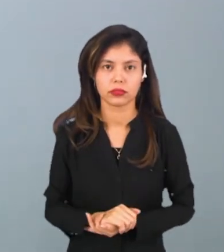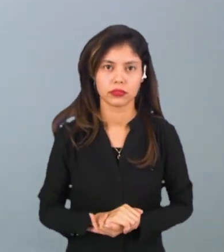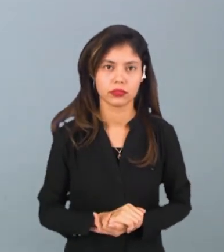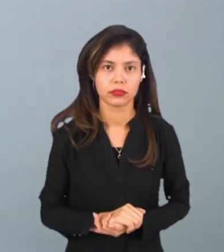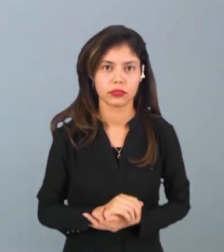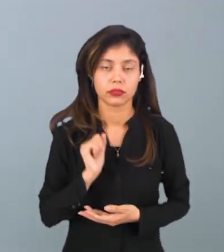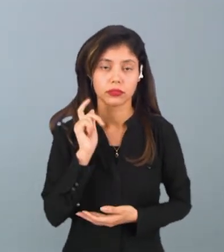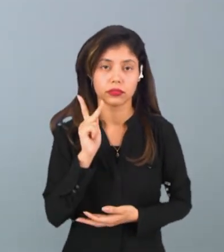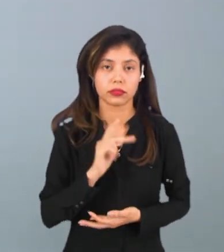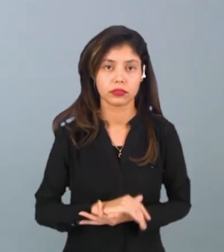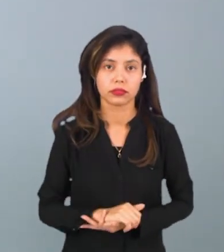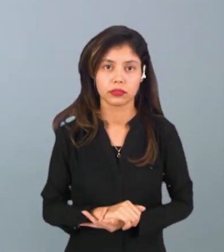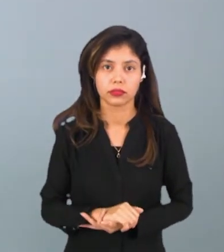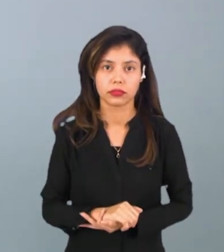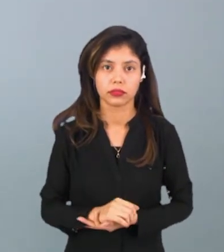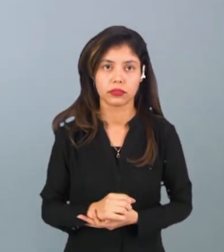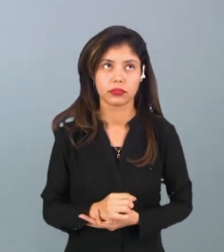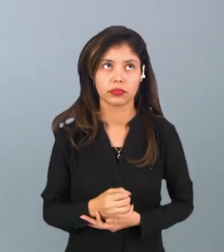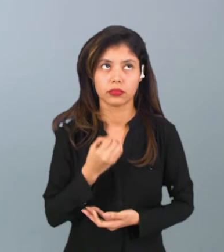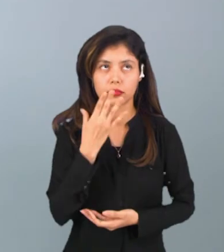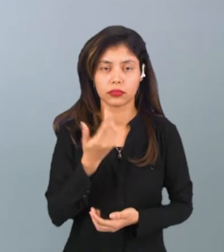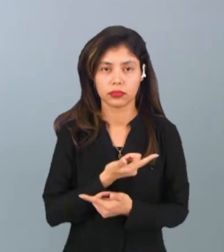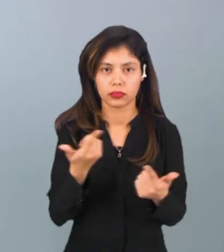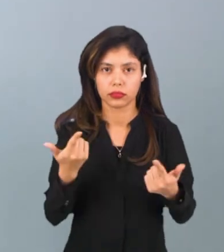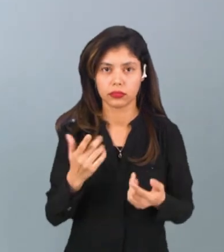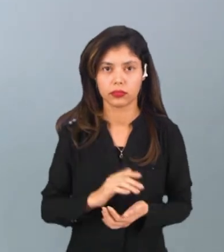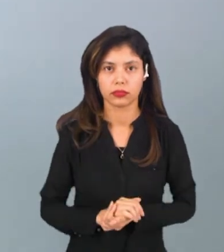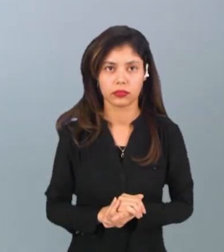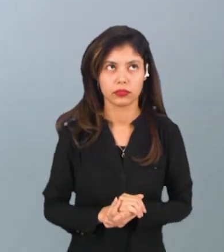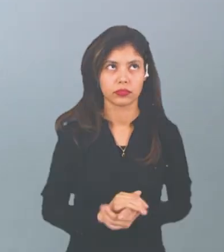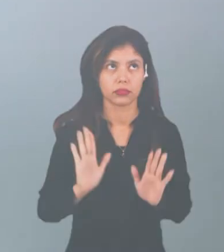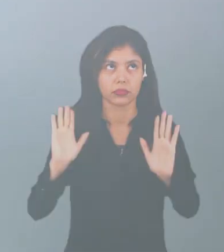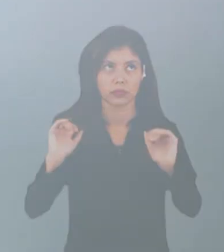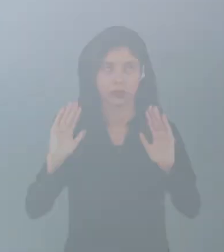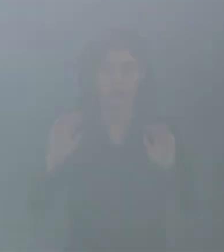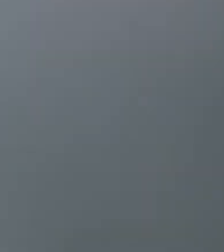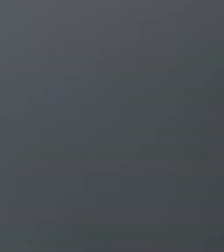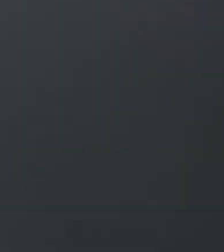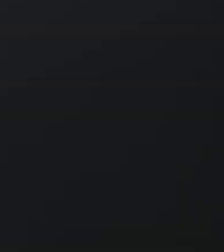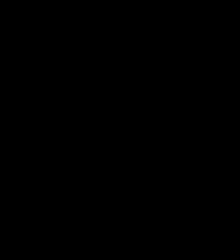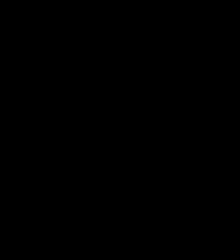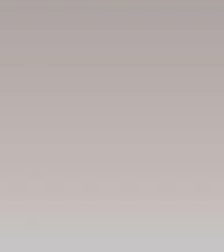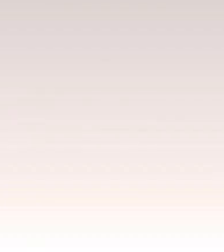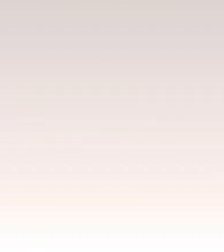Eduque, ok? Buena suerte e hasta la próxima.